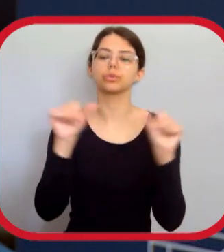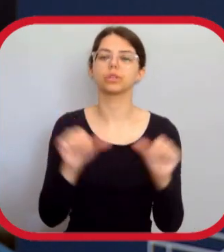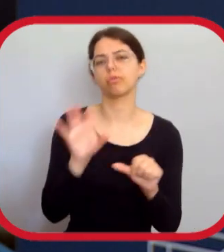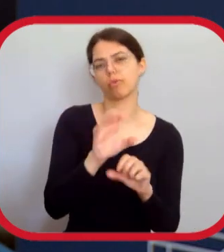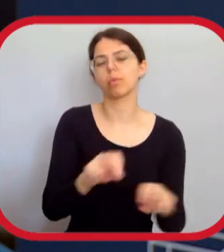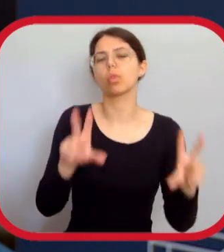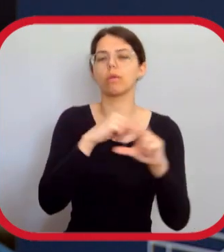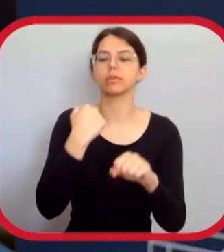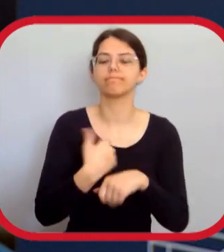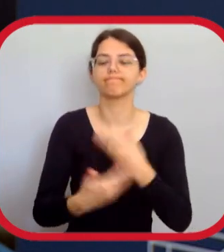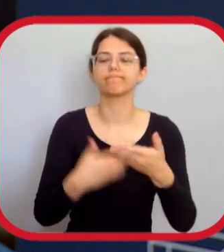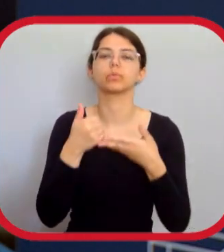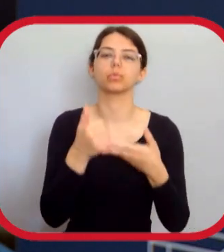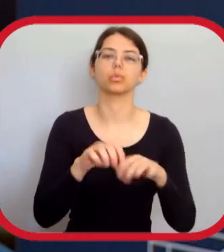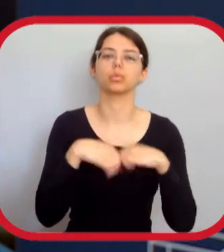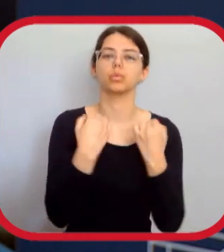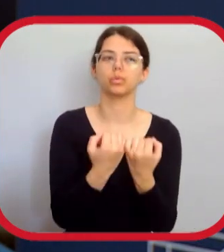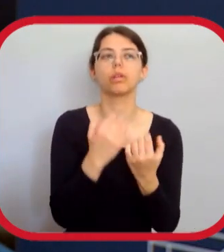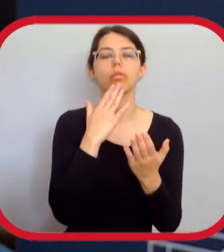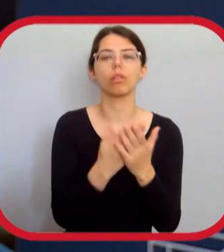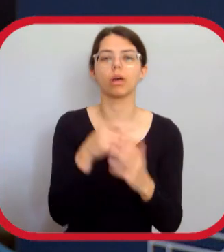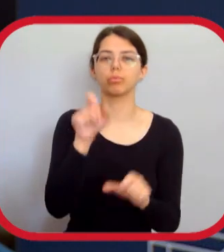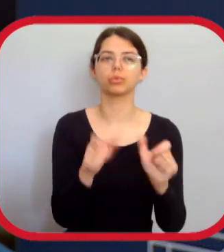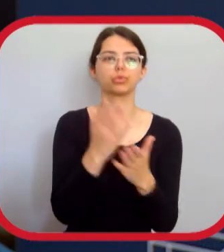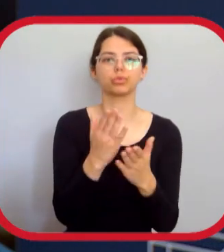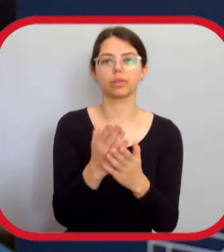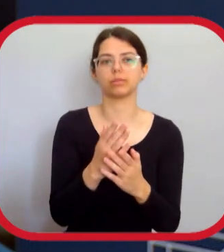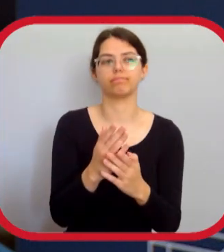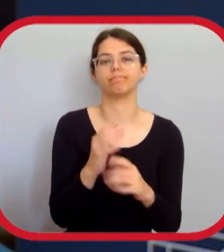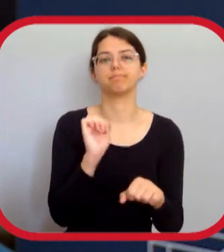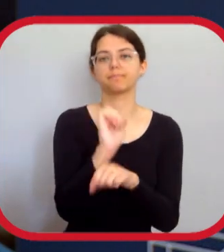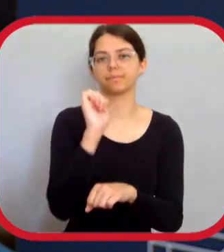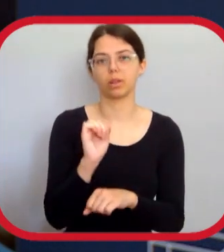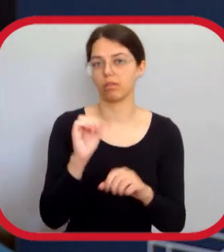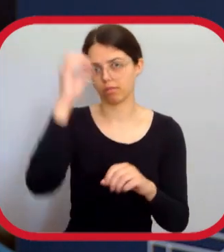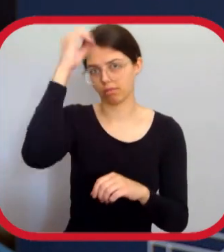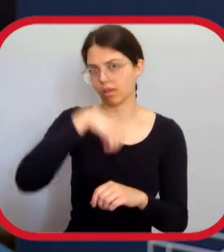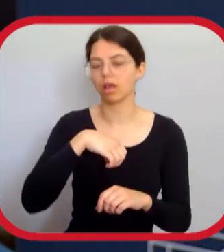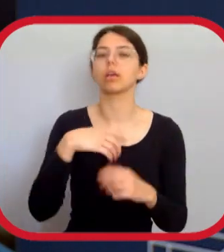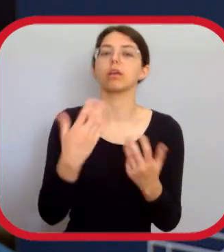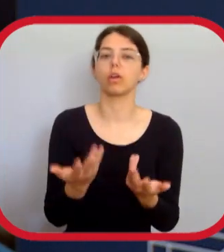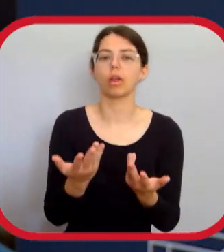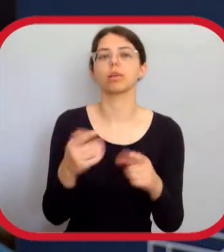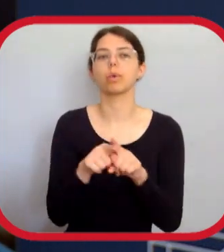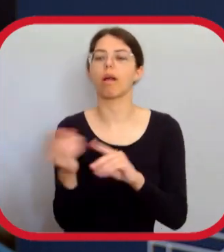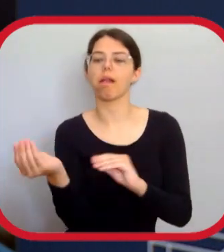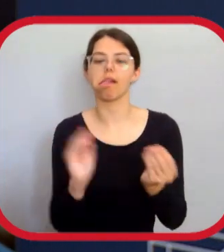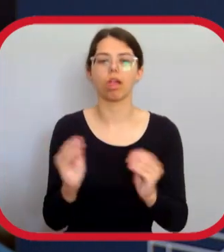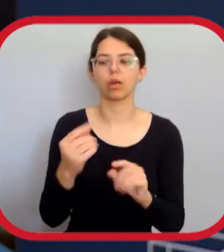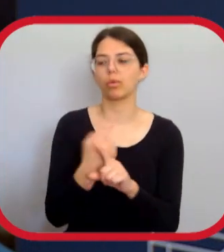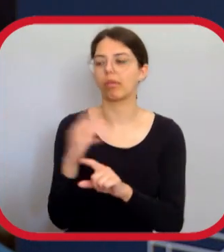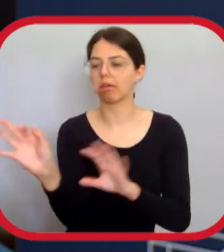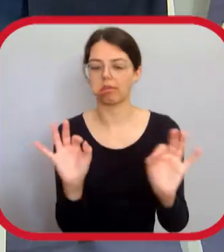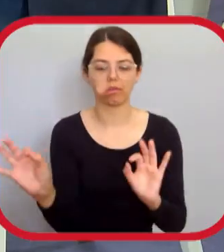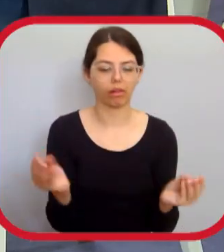ação social que não impedisse ninguém de estudar de acordo com o seu poderio económico, apelidando o atual sistema de manta de